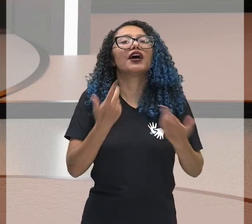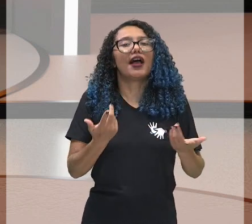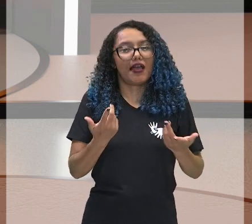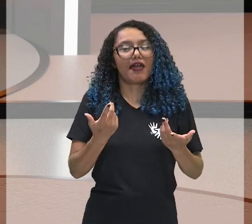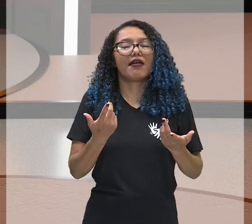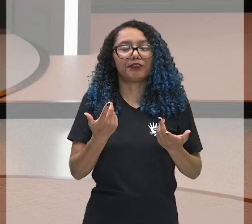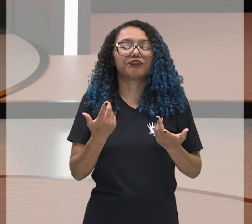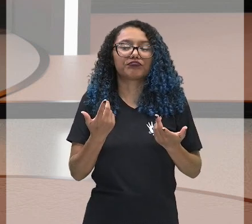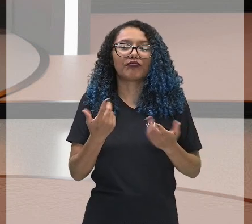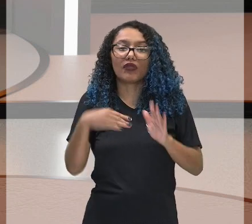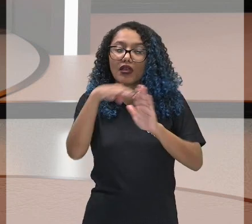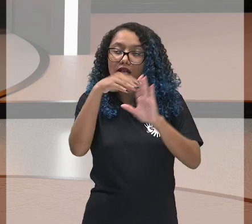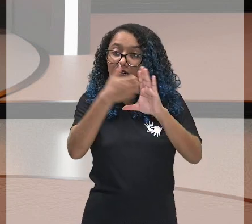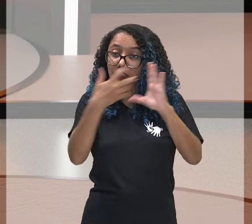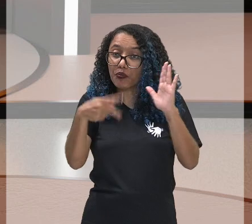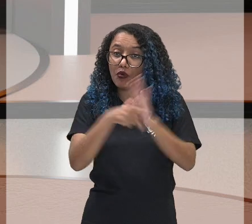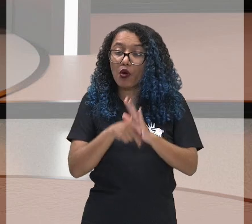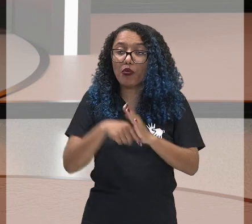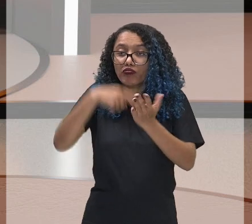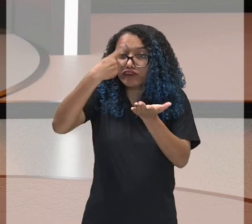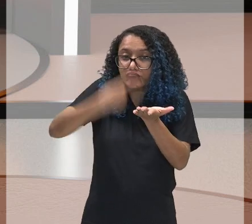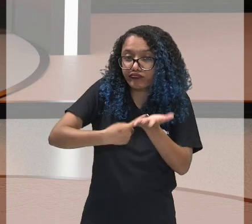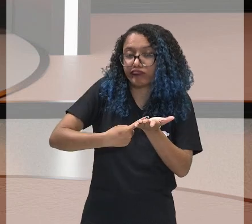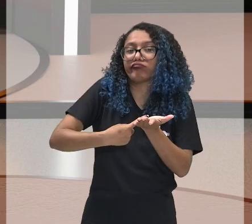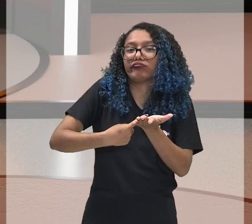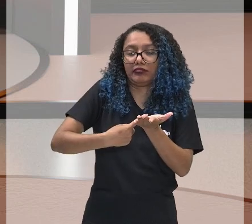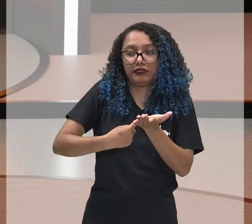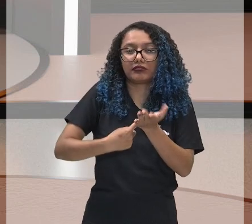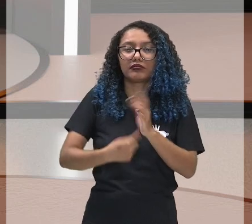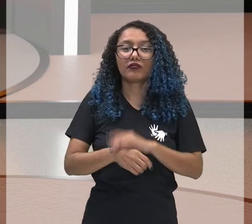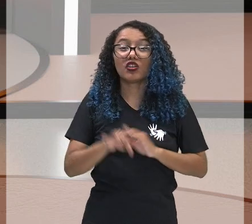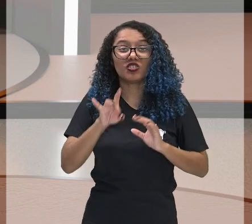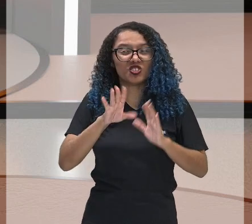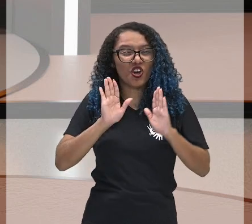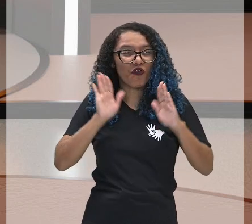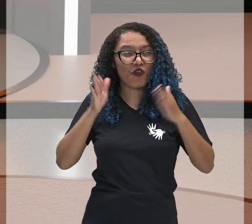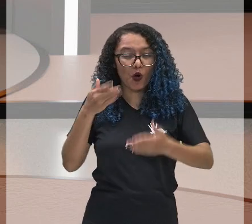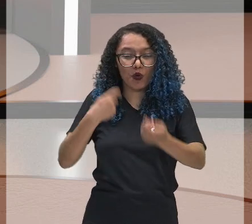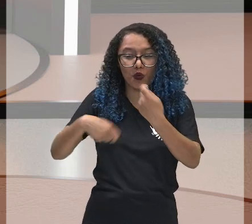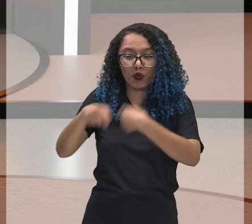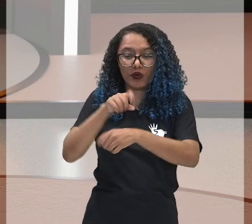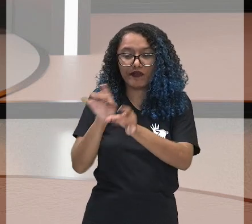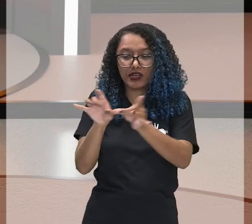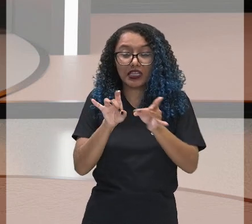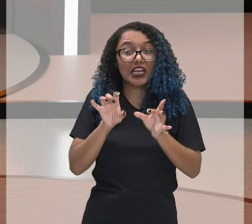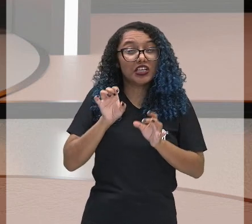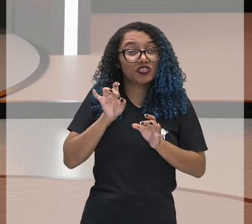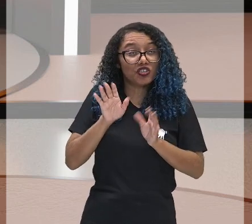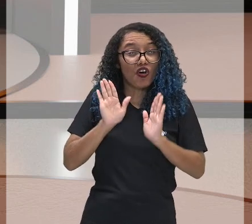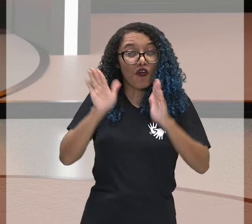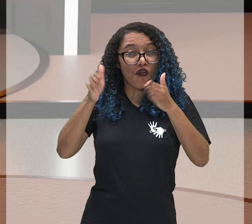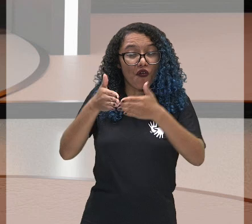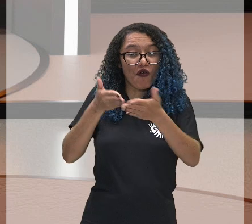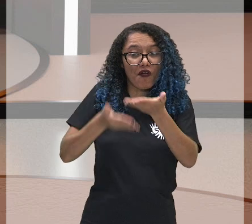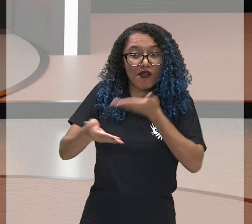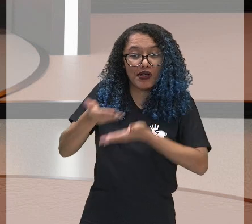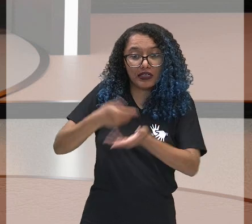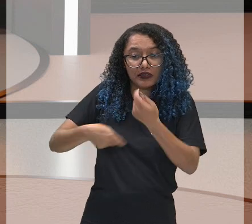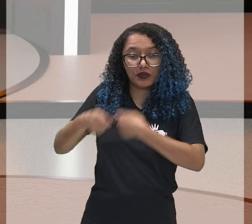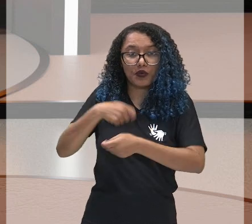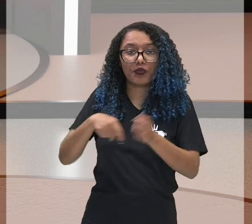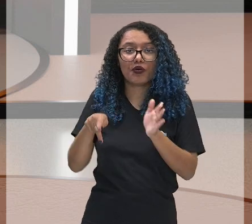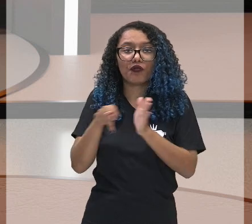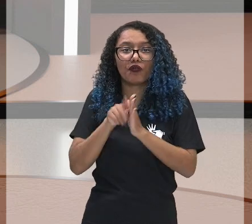manter relações, qualquer relação que fosse, com comerciantes e também com as forças